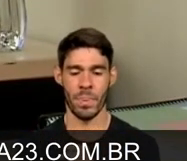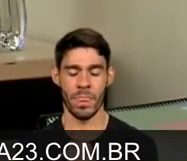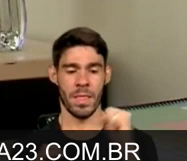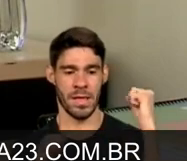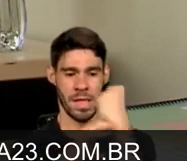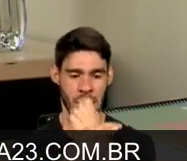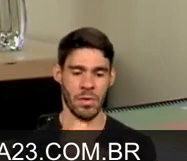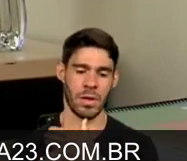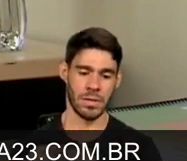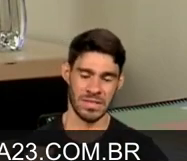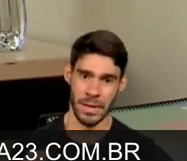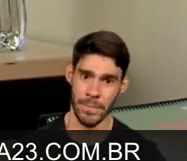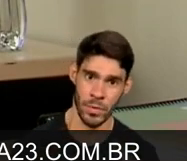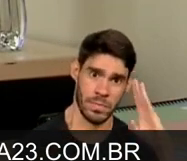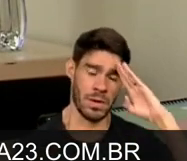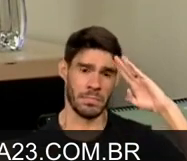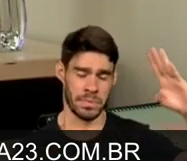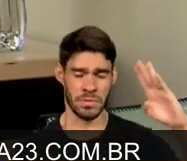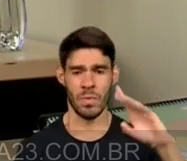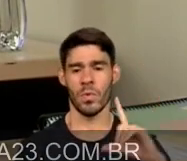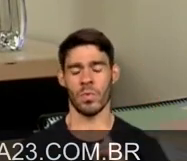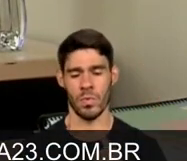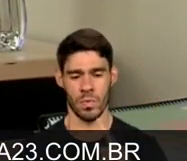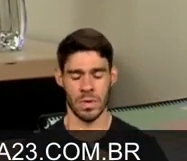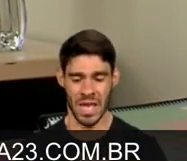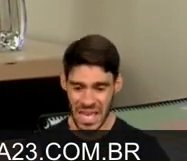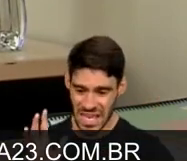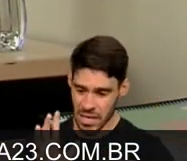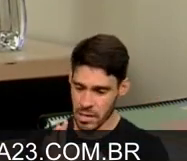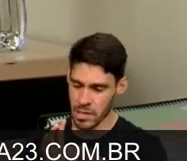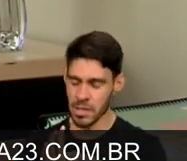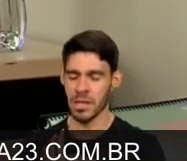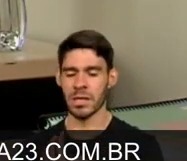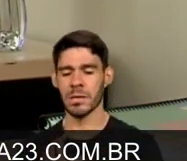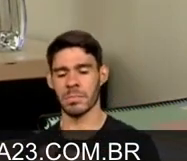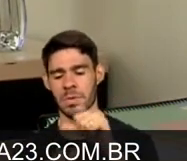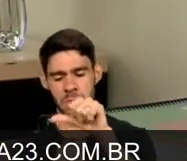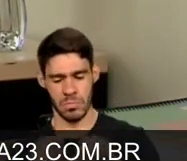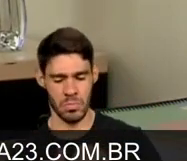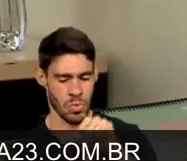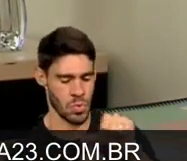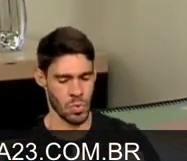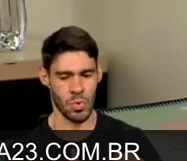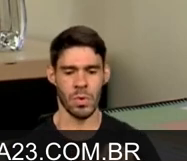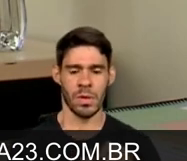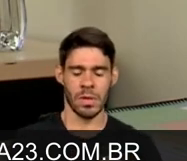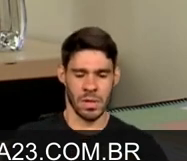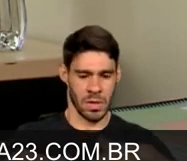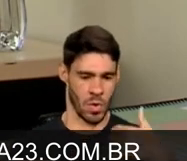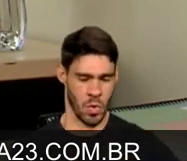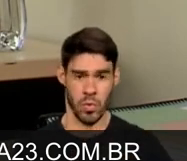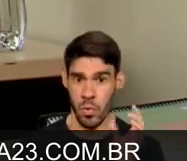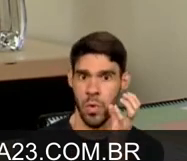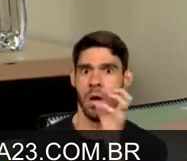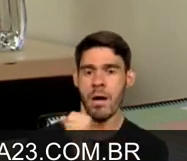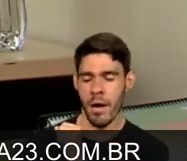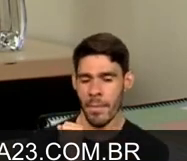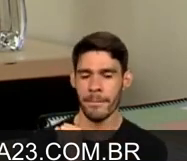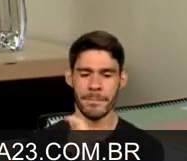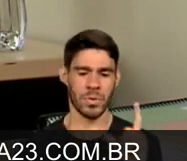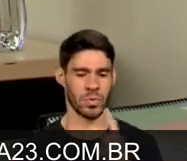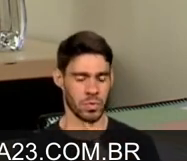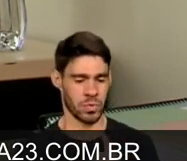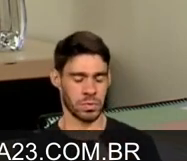segurança pública, principalmente em que o fenômeno criminal, ele muda com muita facilidade, ele tem